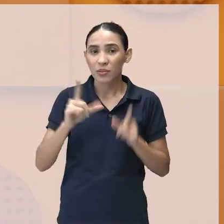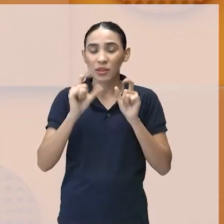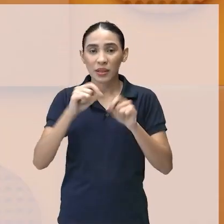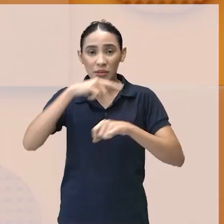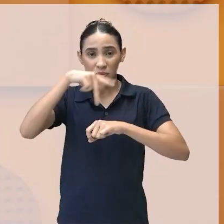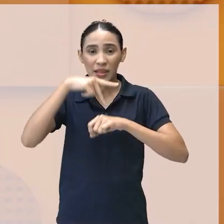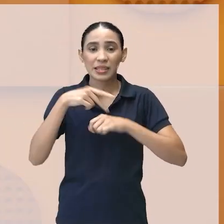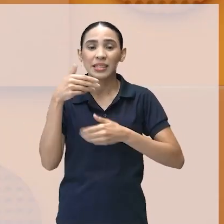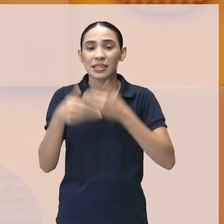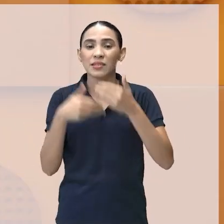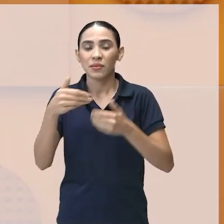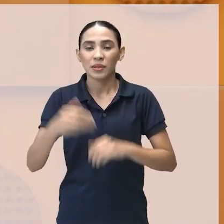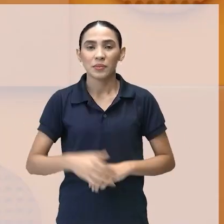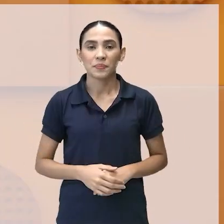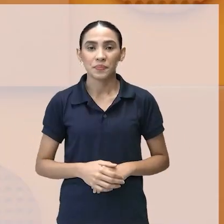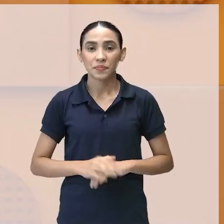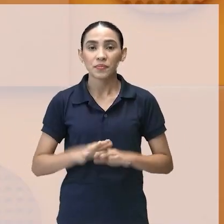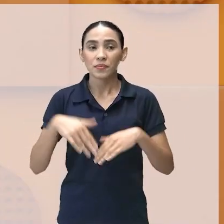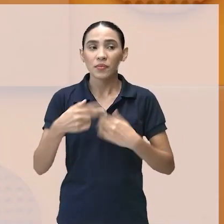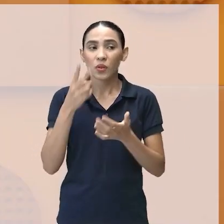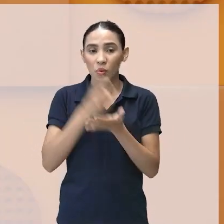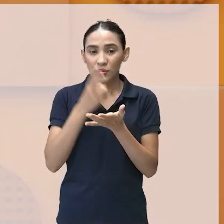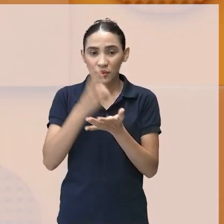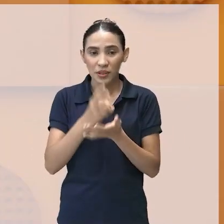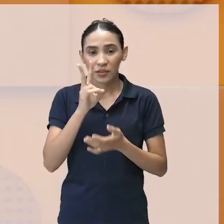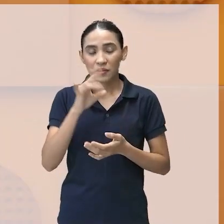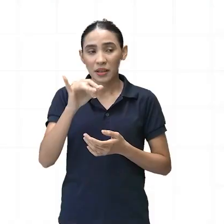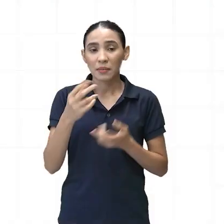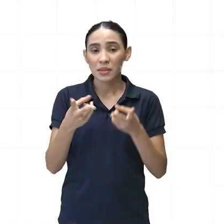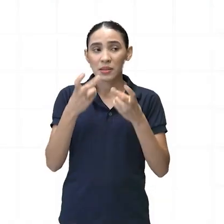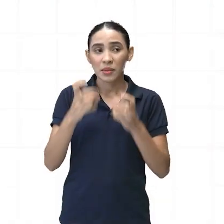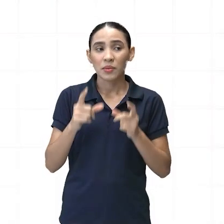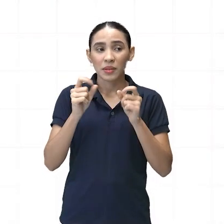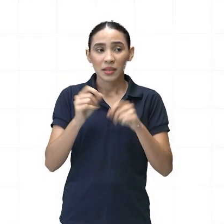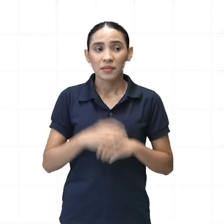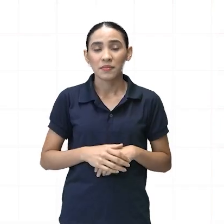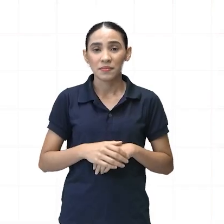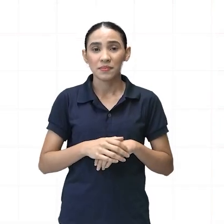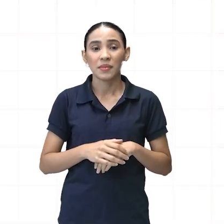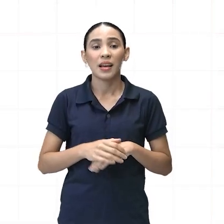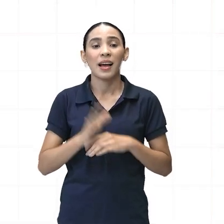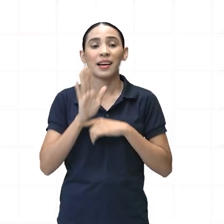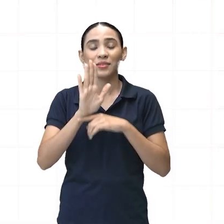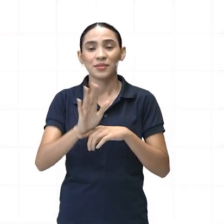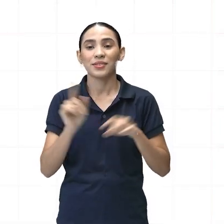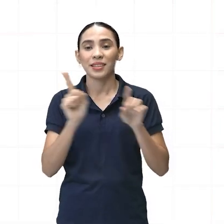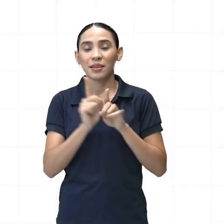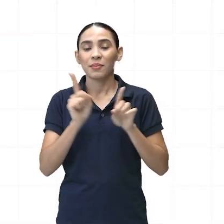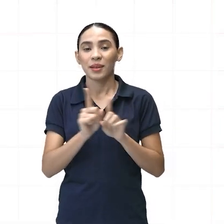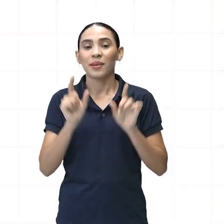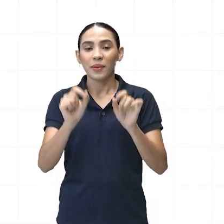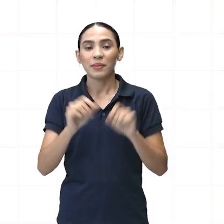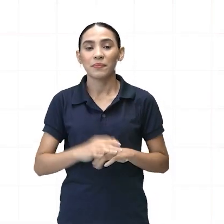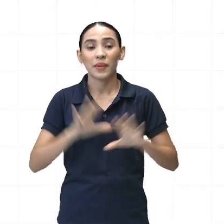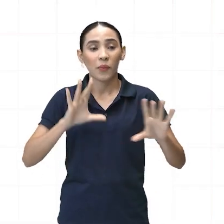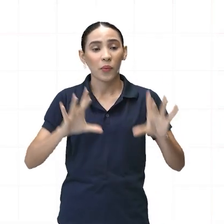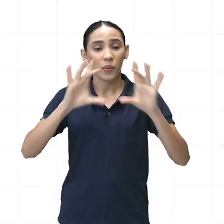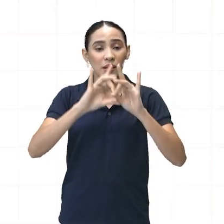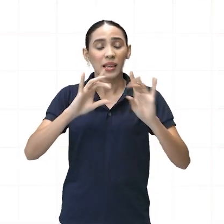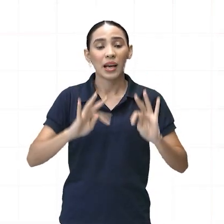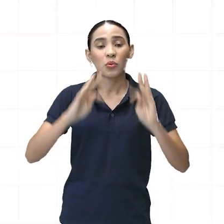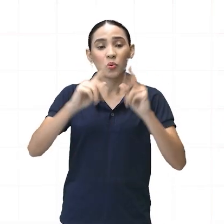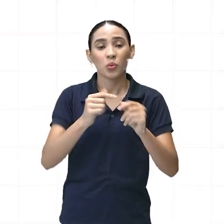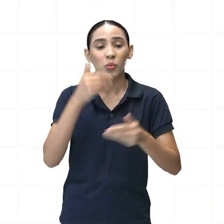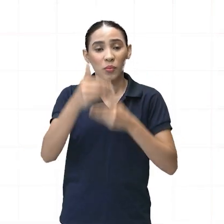aí dos países desenvolvidos. Continuando, gente, a gente vai observar aí que isso está ajudando, né, a conectar todos